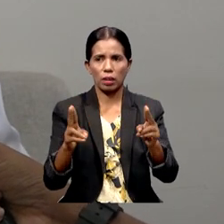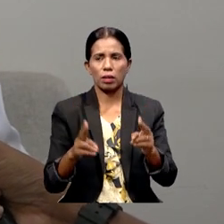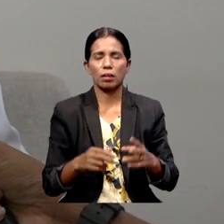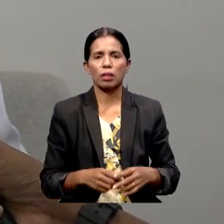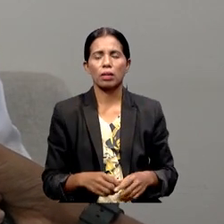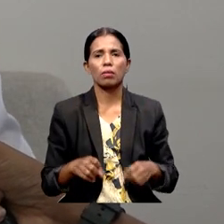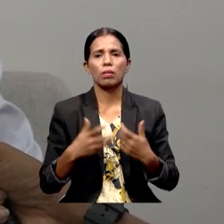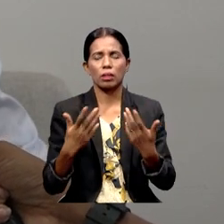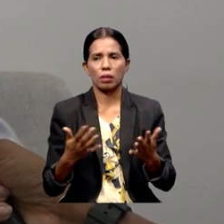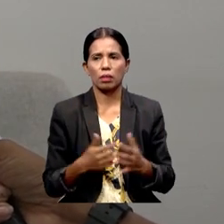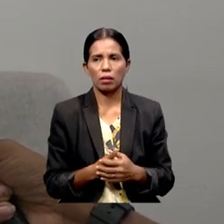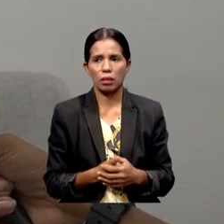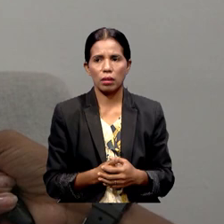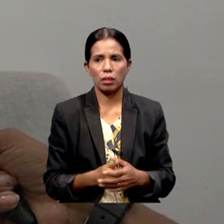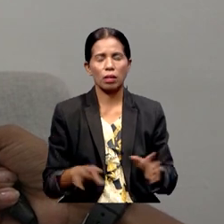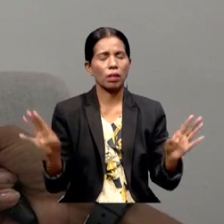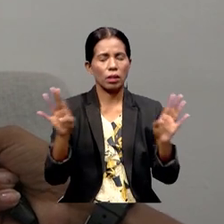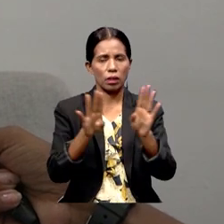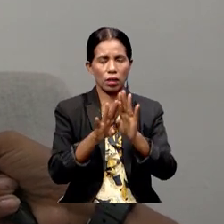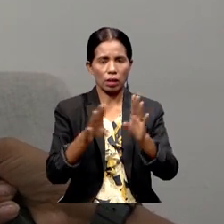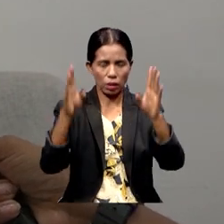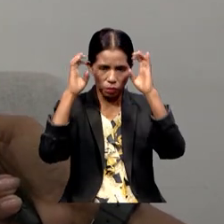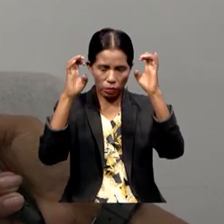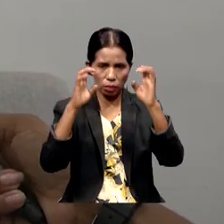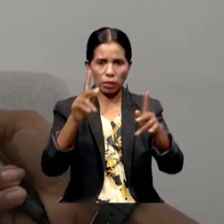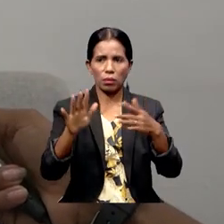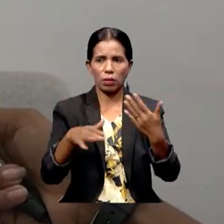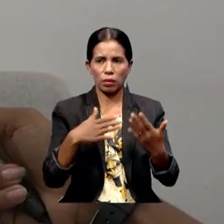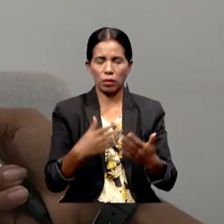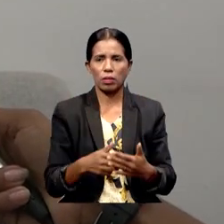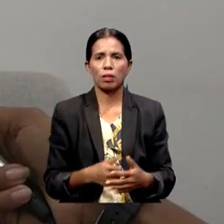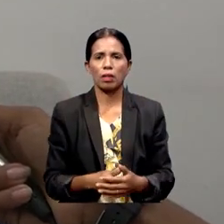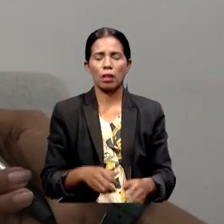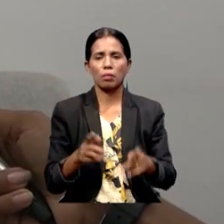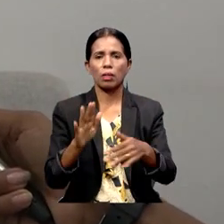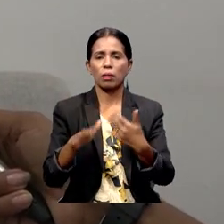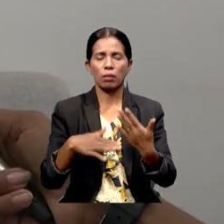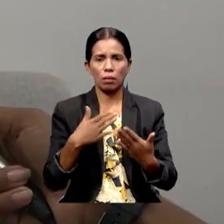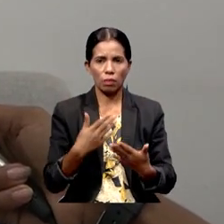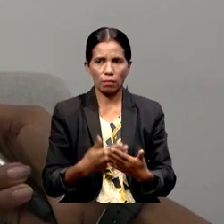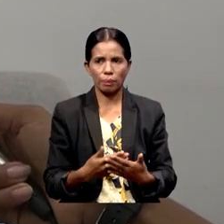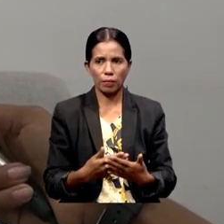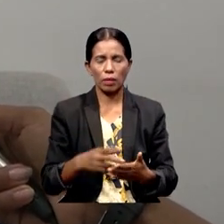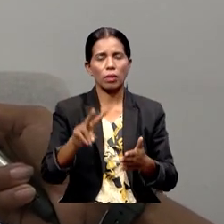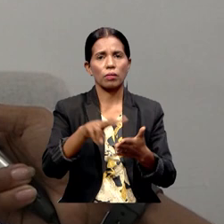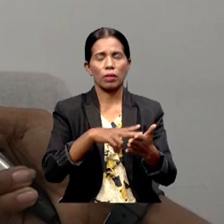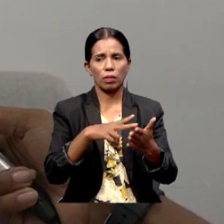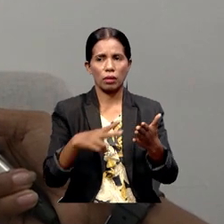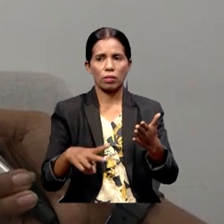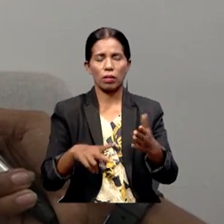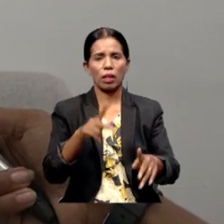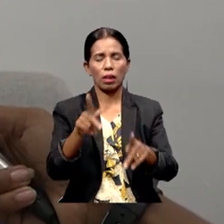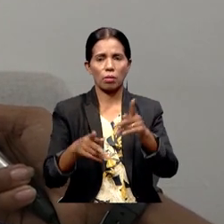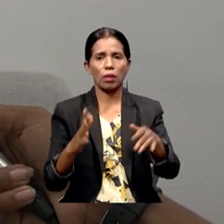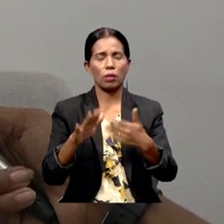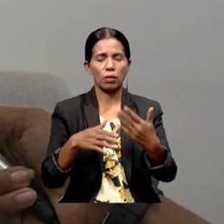di ira ne kan taka informasi ba konsumidor ira ne kan operador sira viola ona konsumidor ne